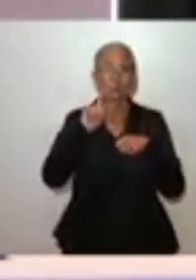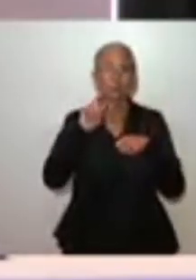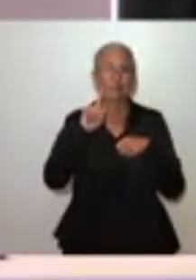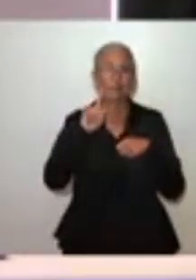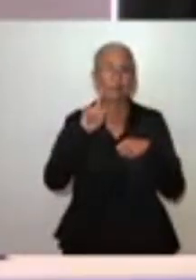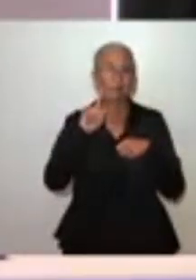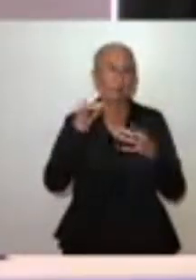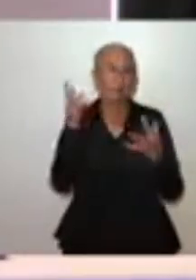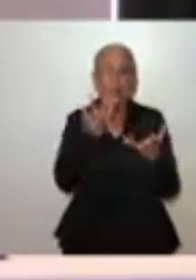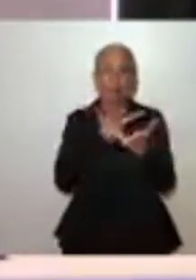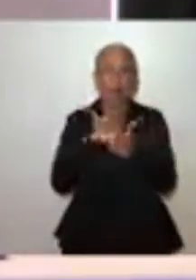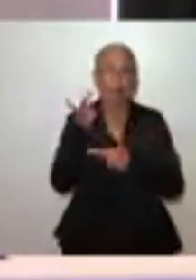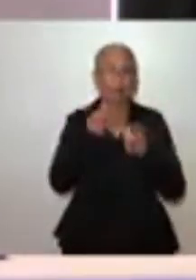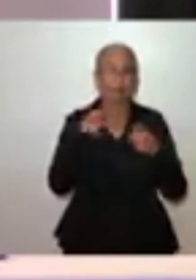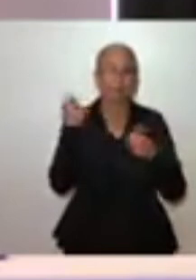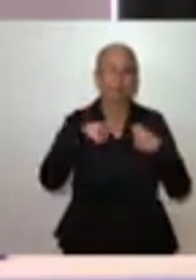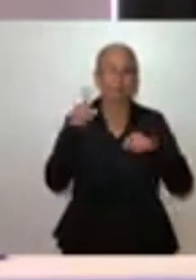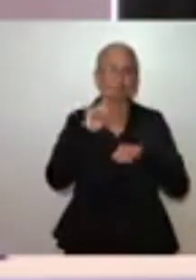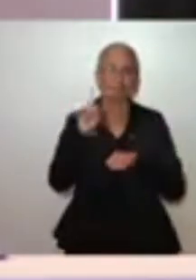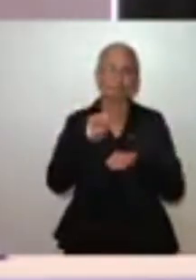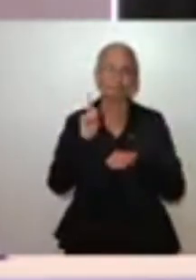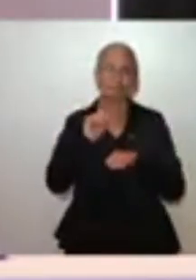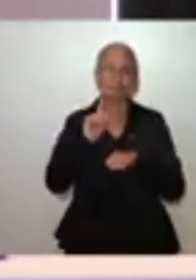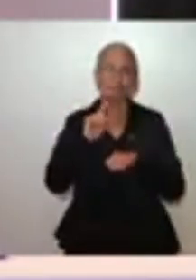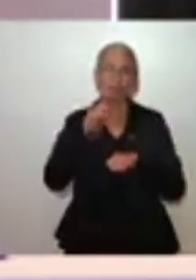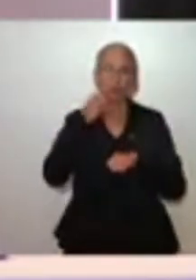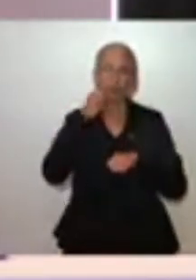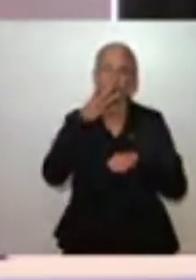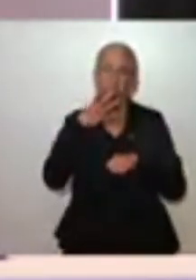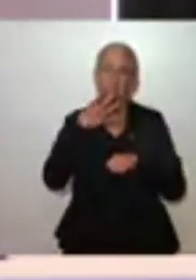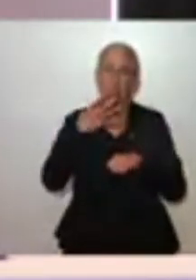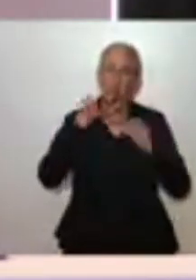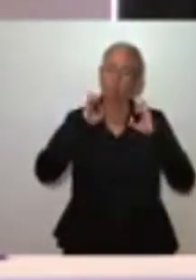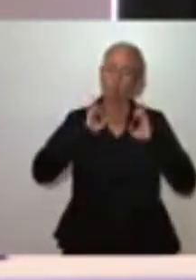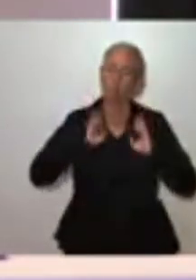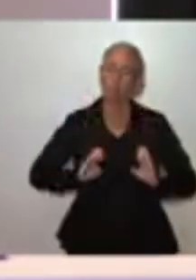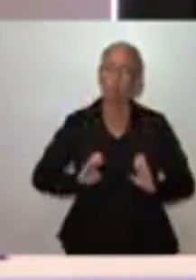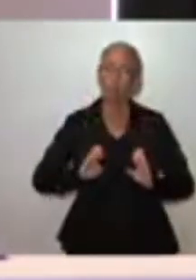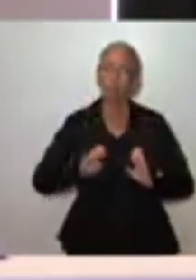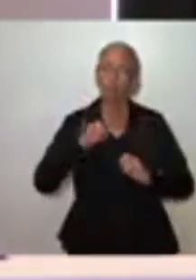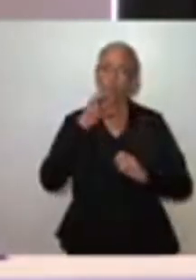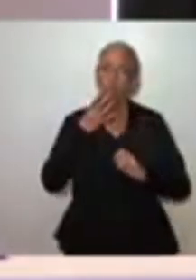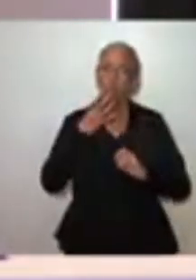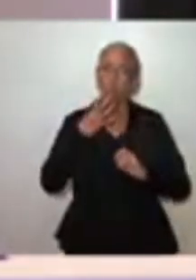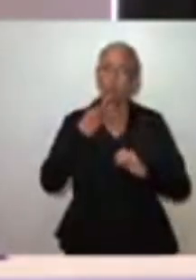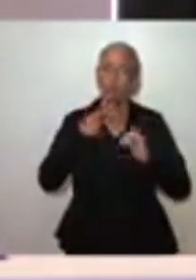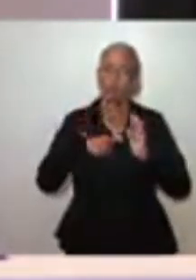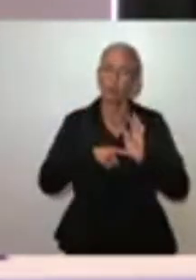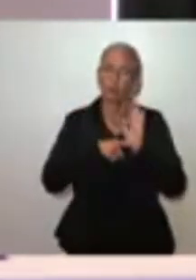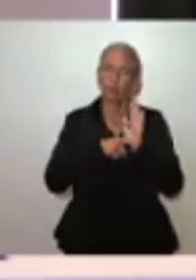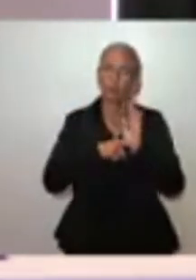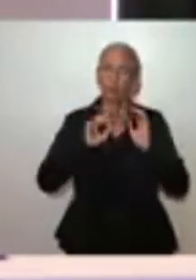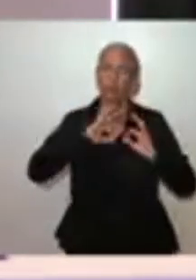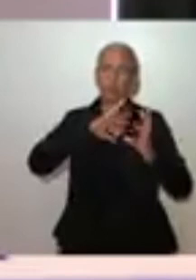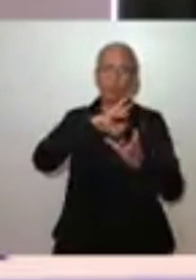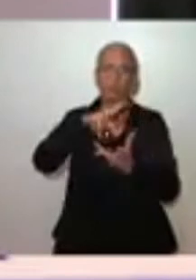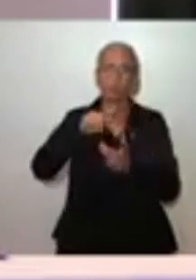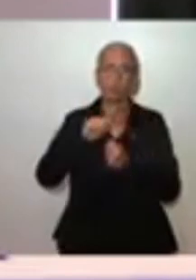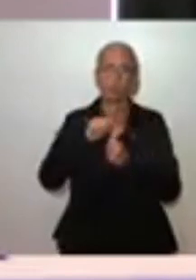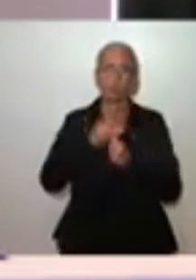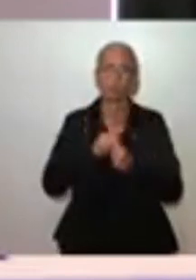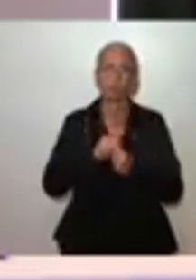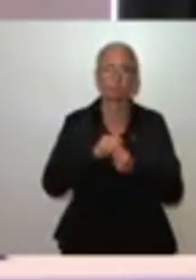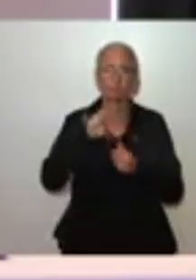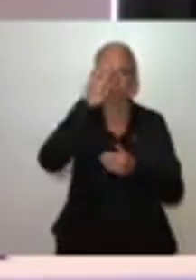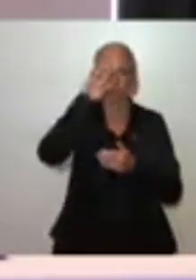extraordinária eu comprei bem o próprio papel já é contribuir para a causa da humanidade eu diria